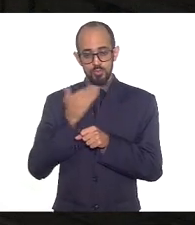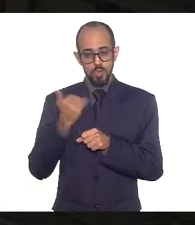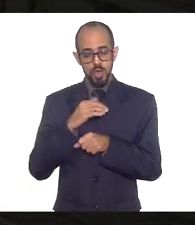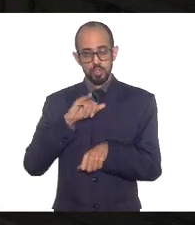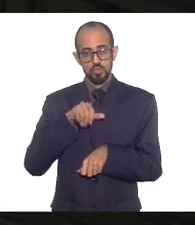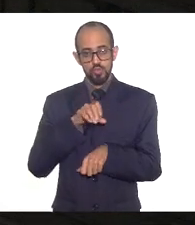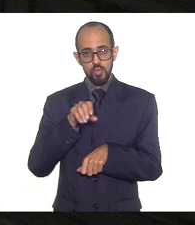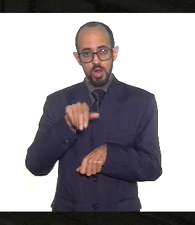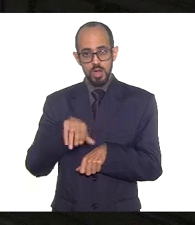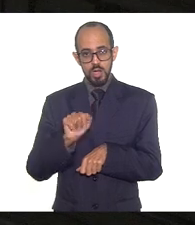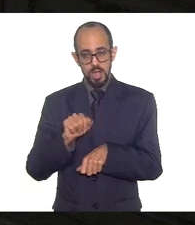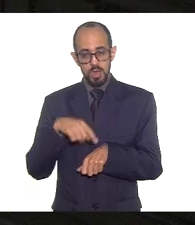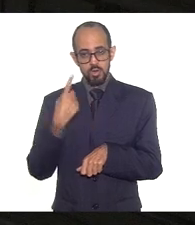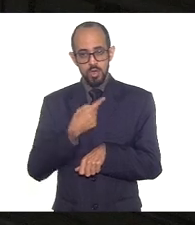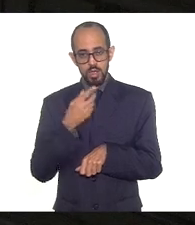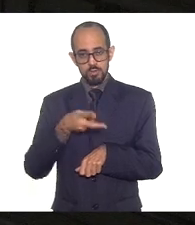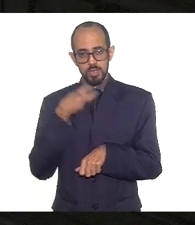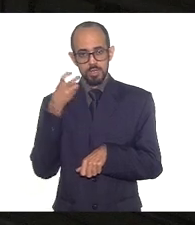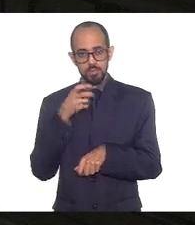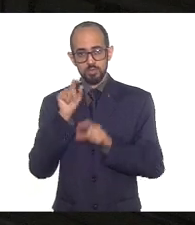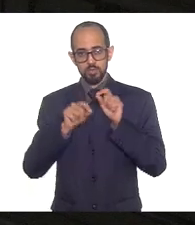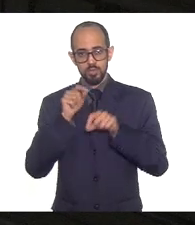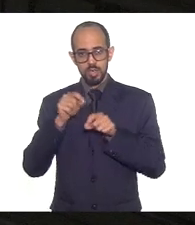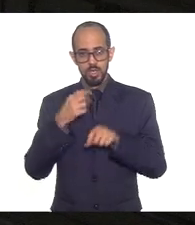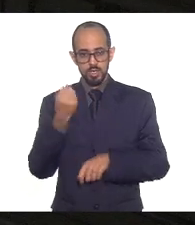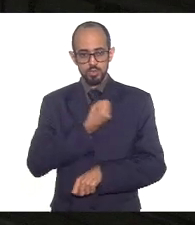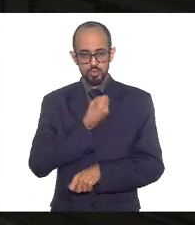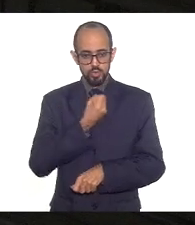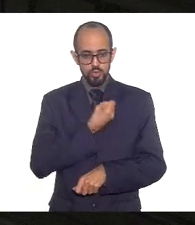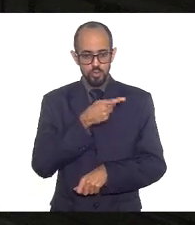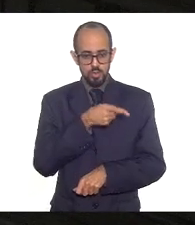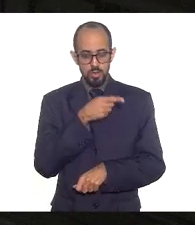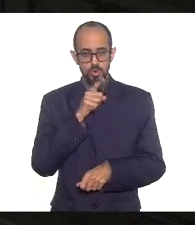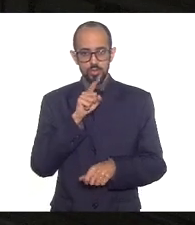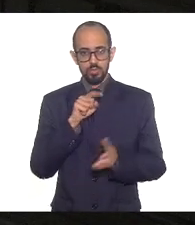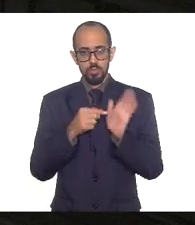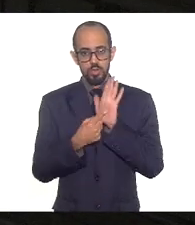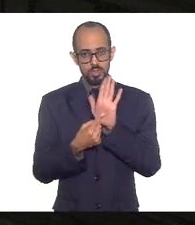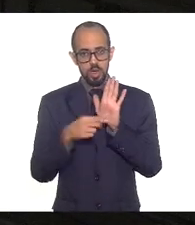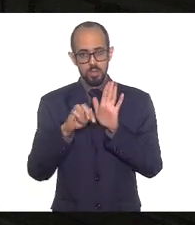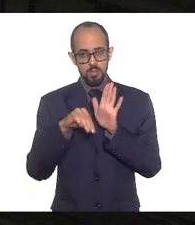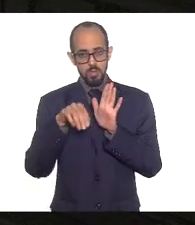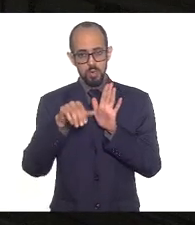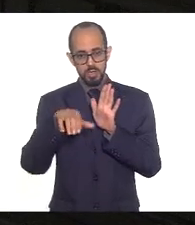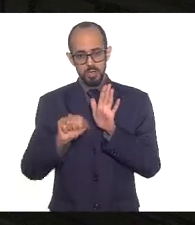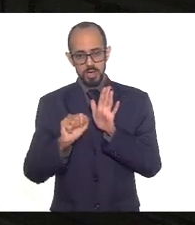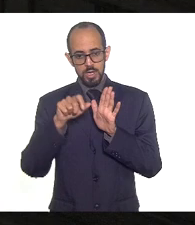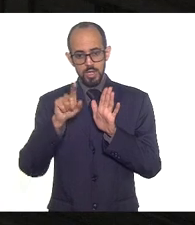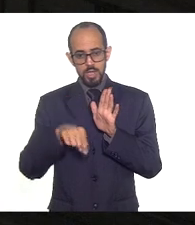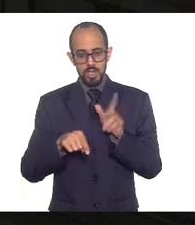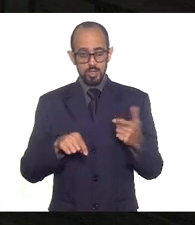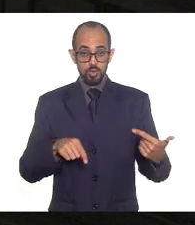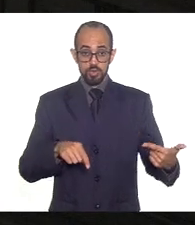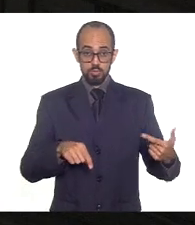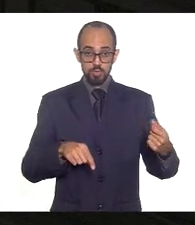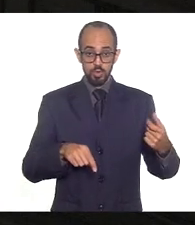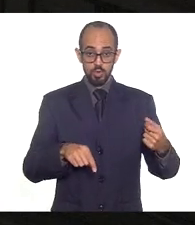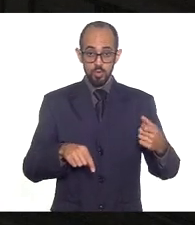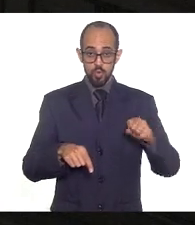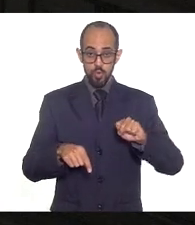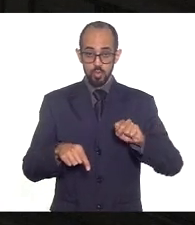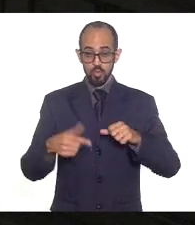Bonifácio a gente vê que esse número e já apontado aqui pela deputada Mônica Francisco Entre 2008